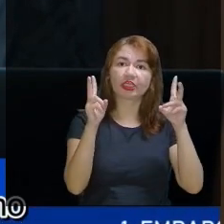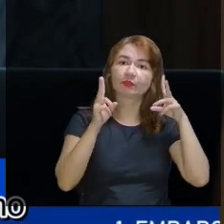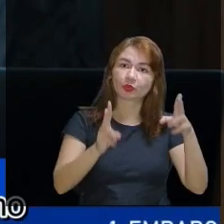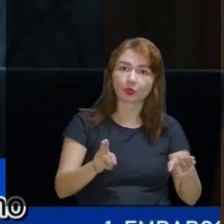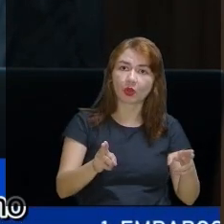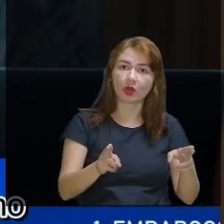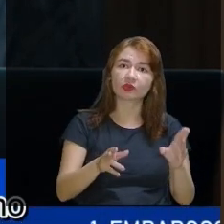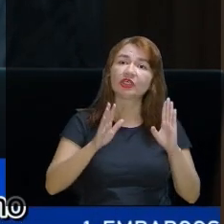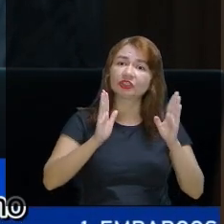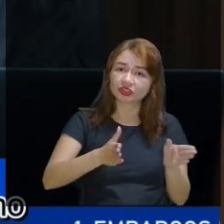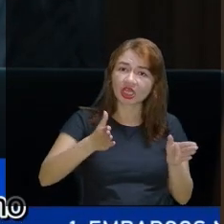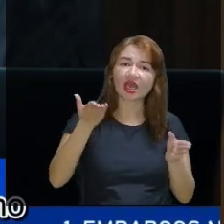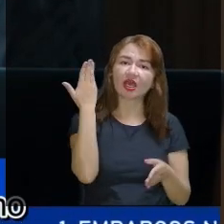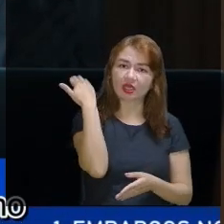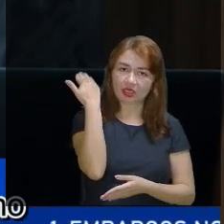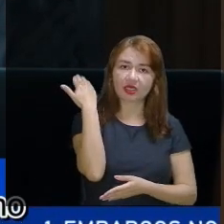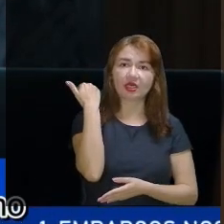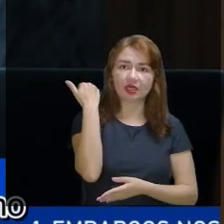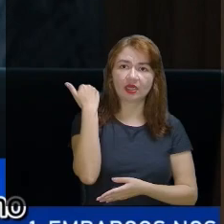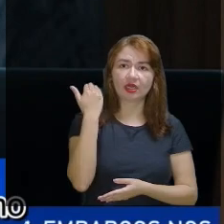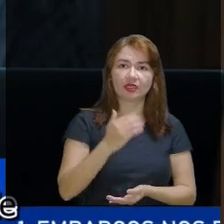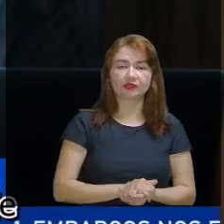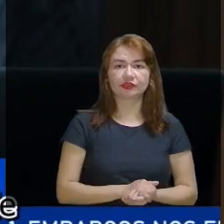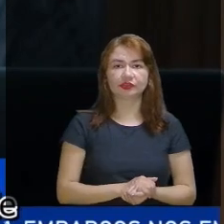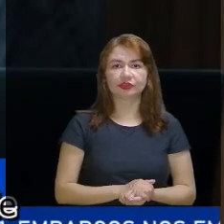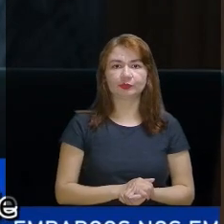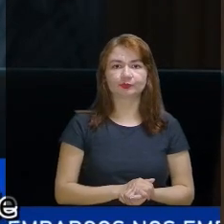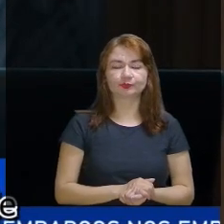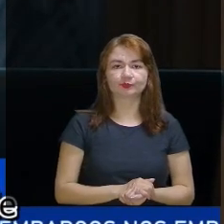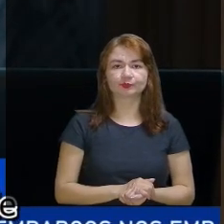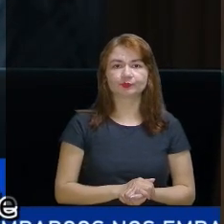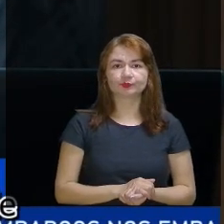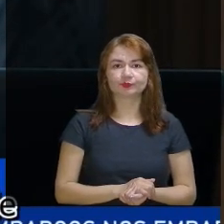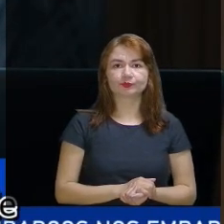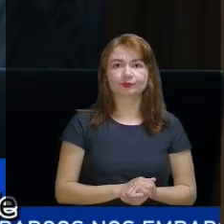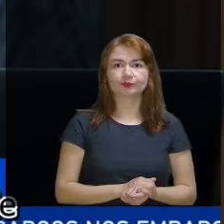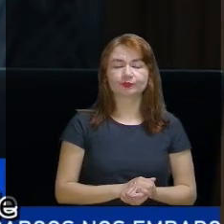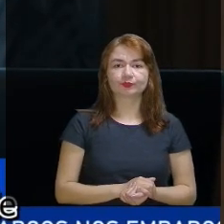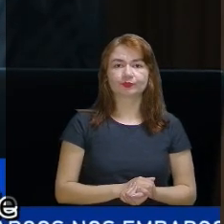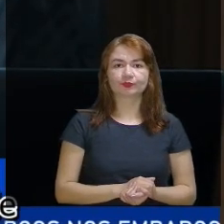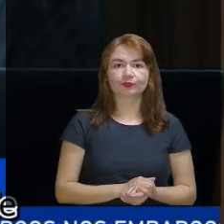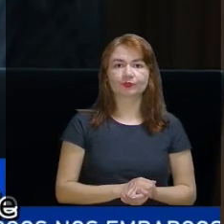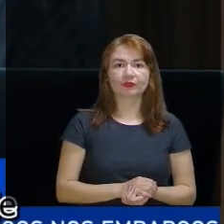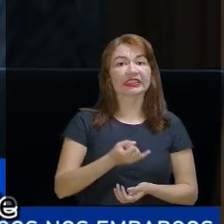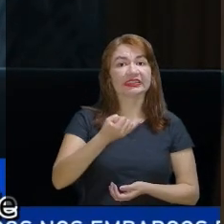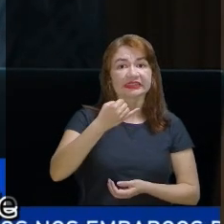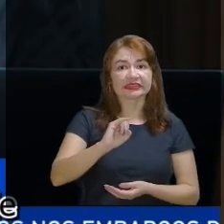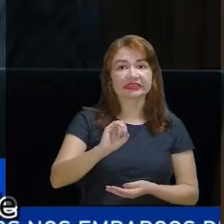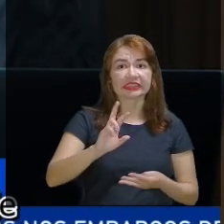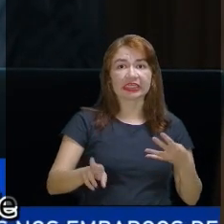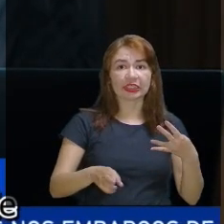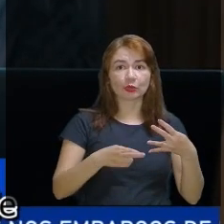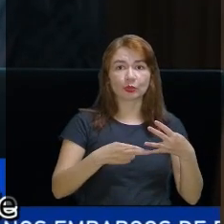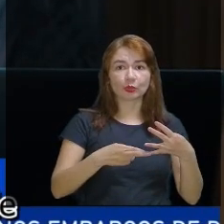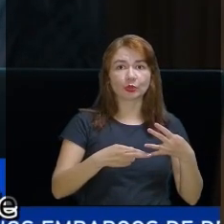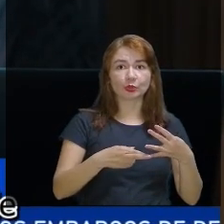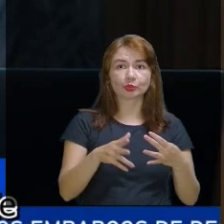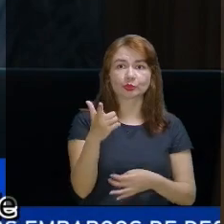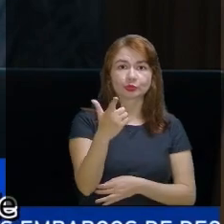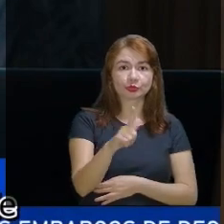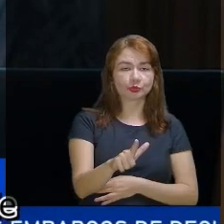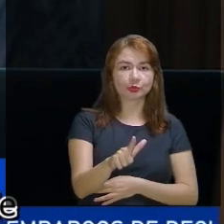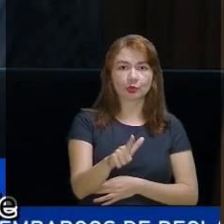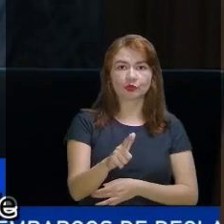que já foi superado com a declaração da preclusão, o novo recurso, na eventualidade de vir, ele não